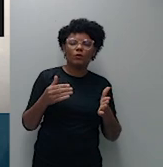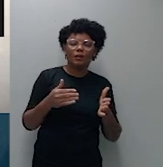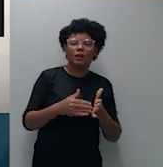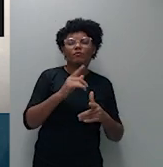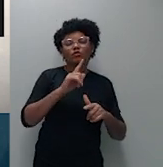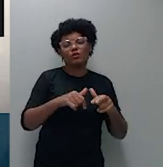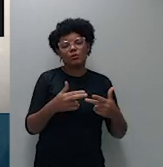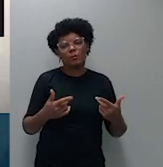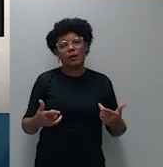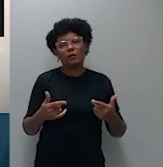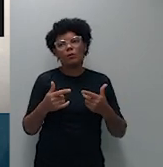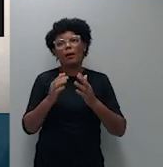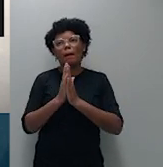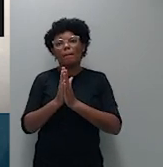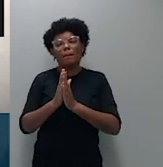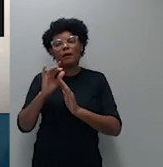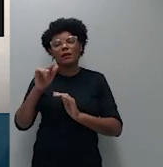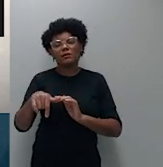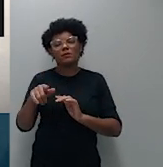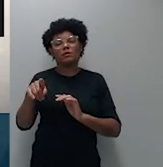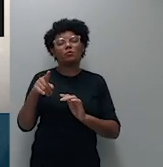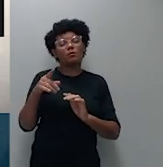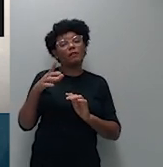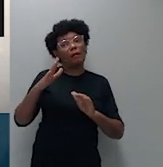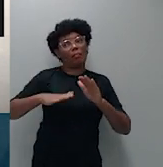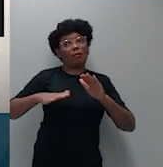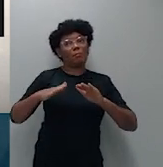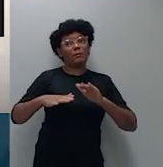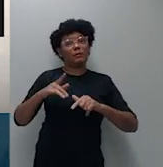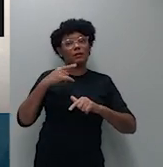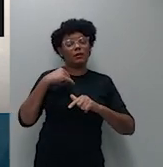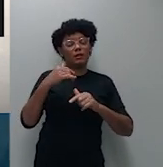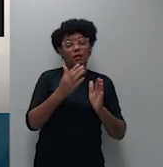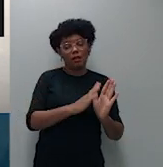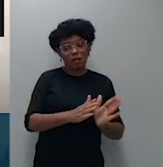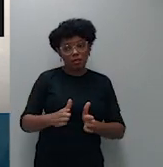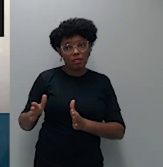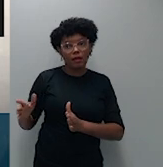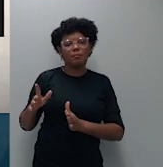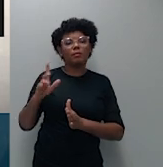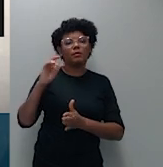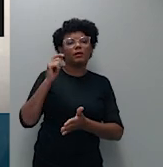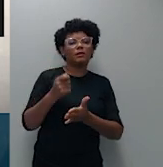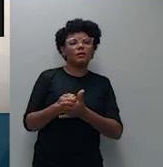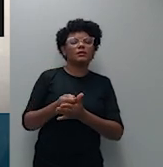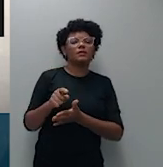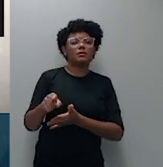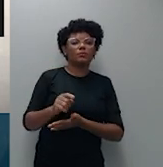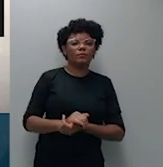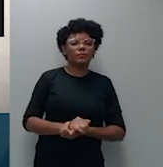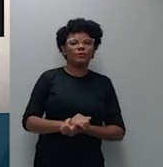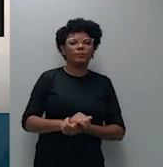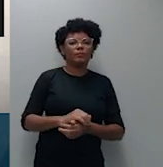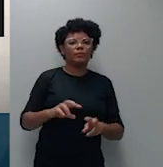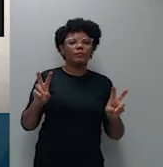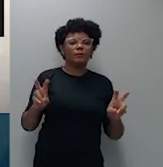apelação a dependência etapa processual proferida a decisão